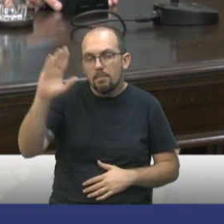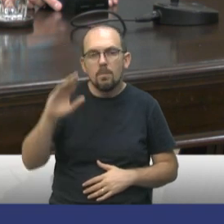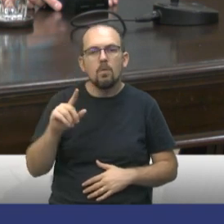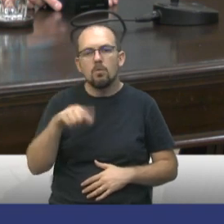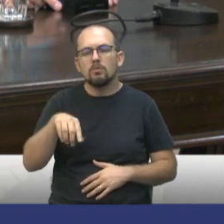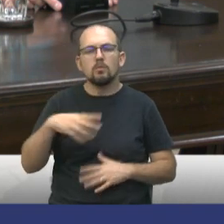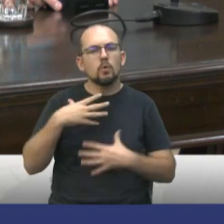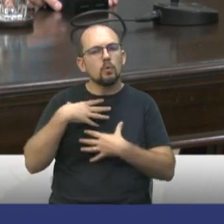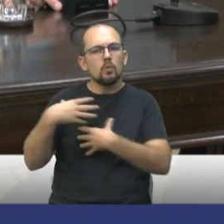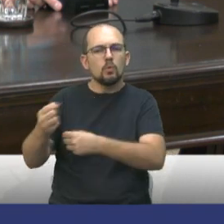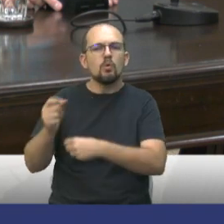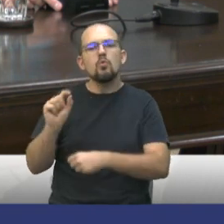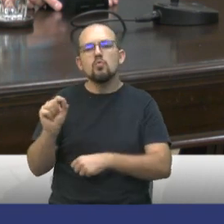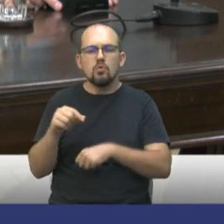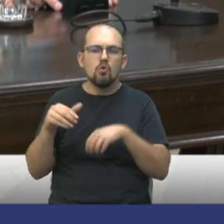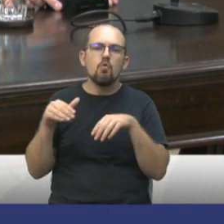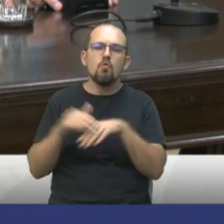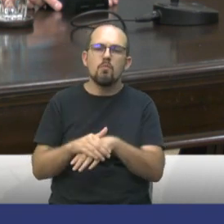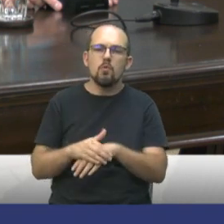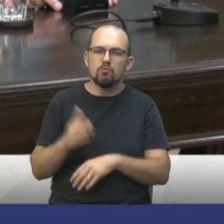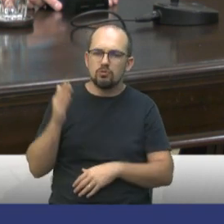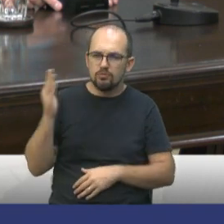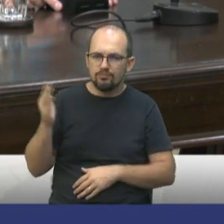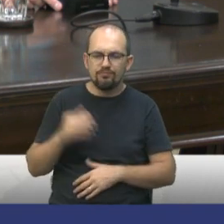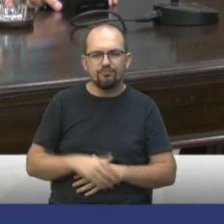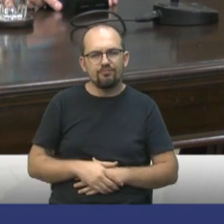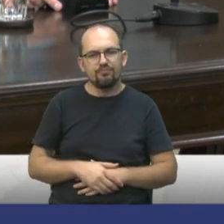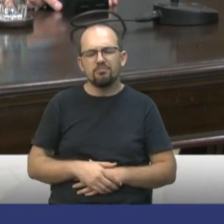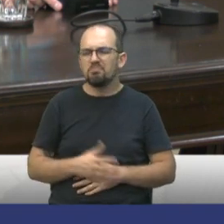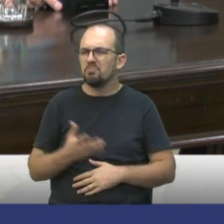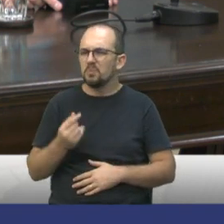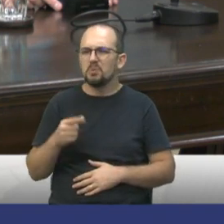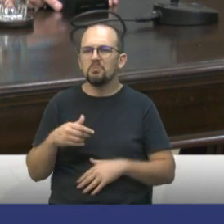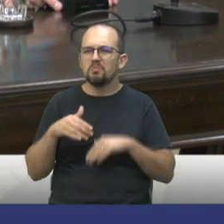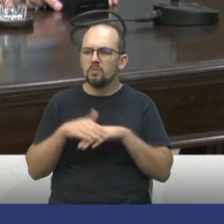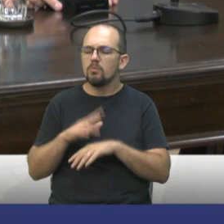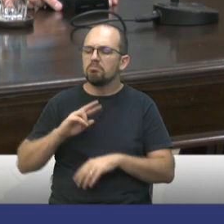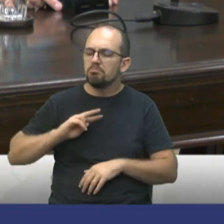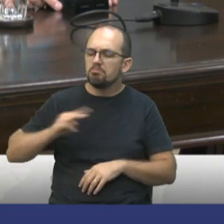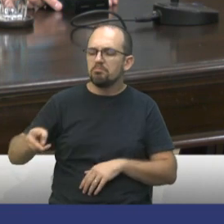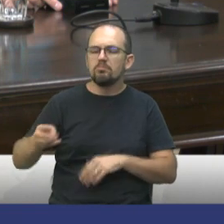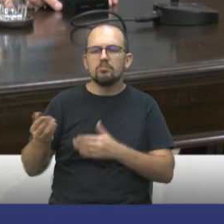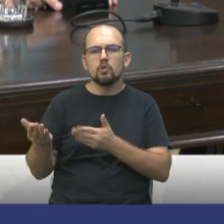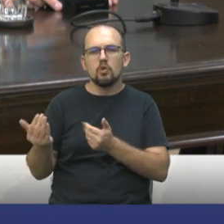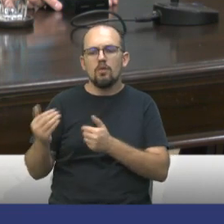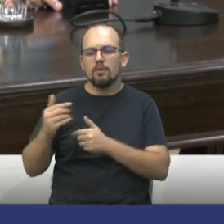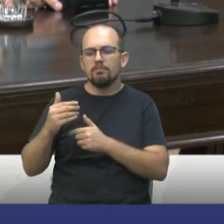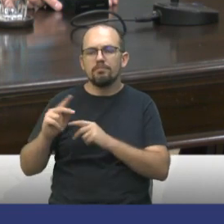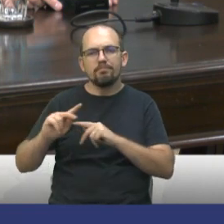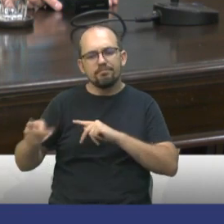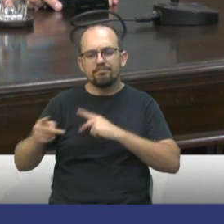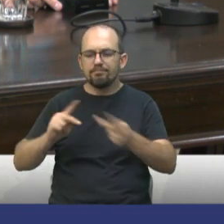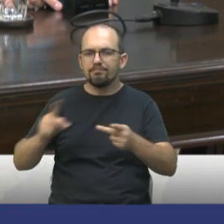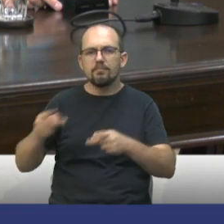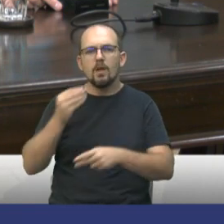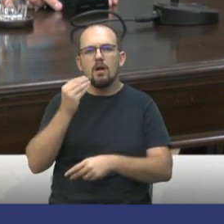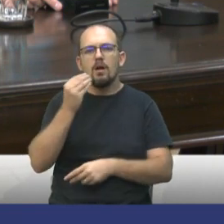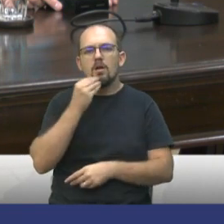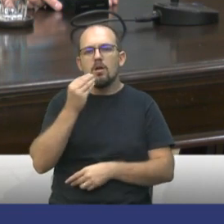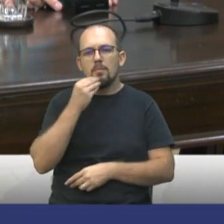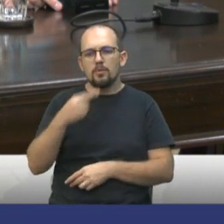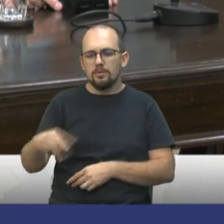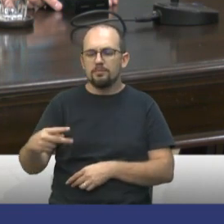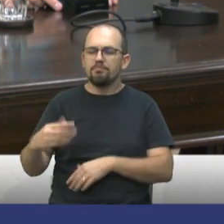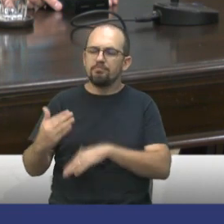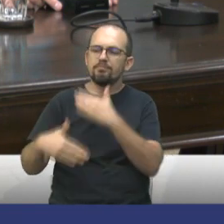humildade de você poder estar transferindo para eles a oportunidade deles se